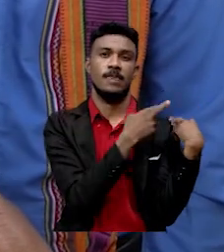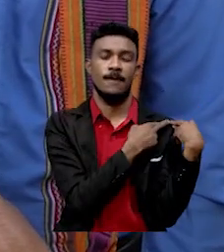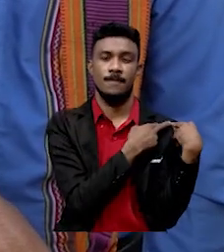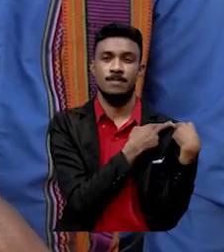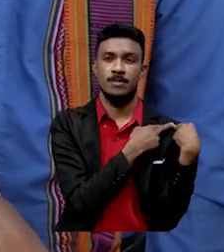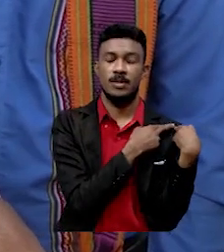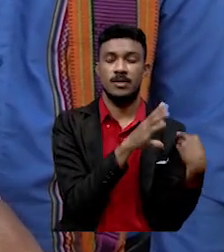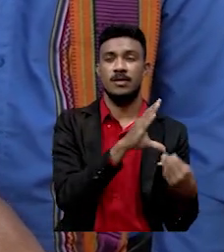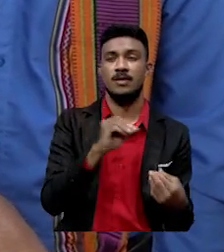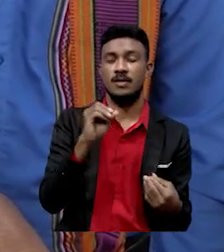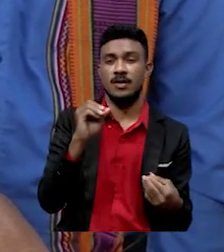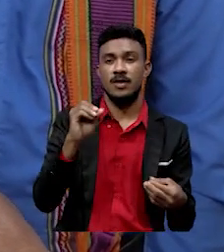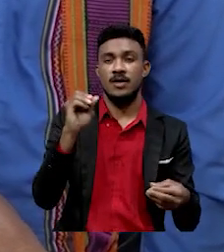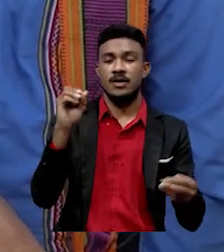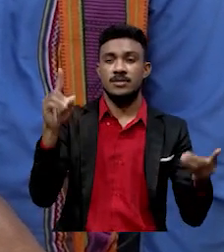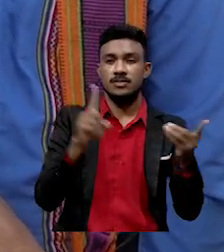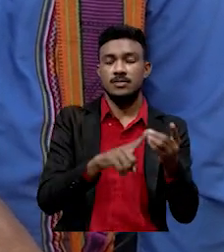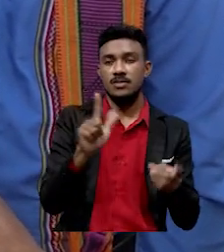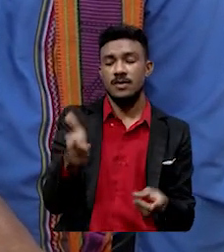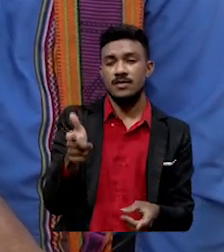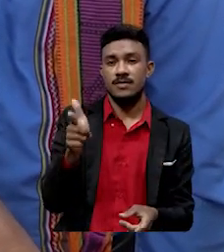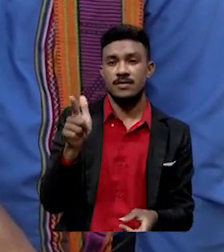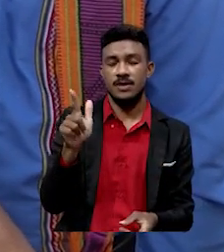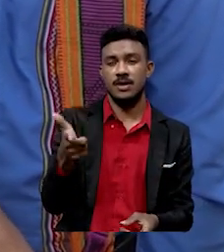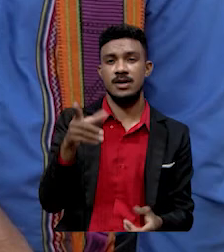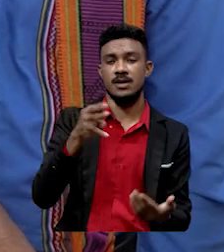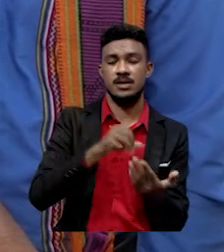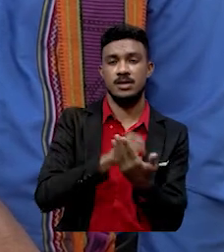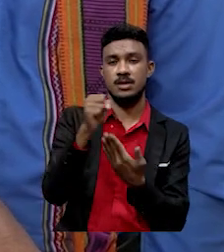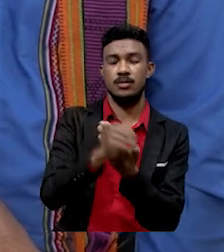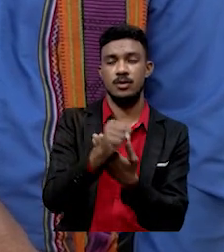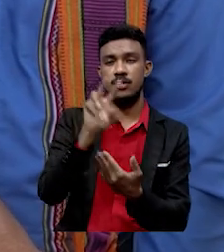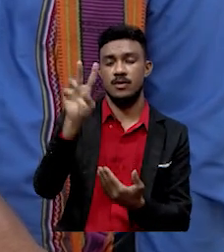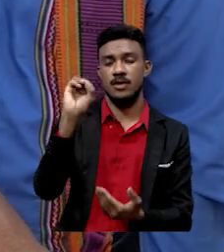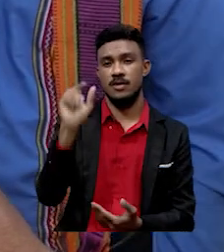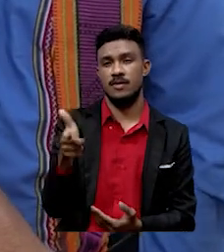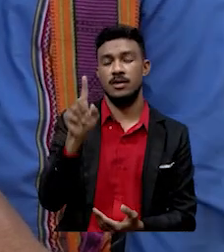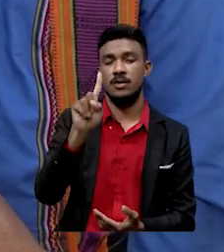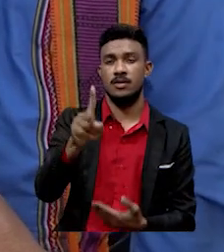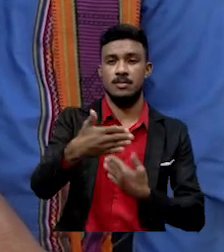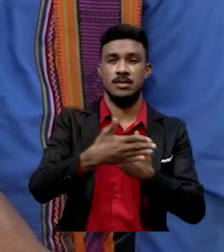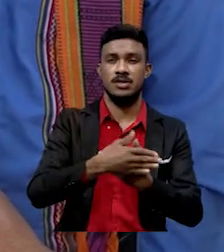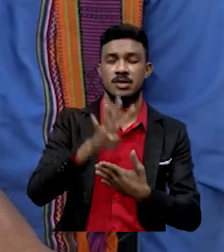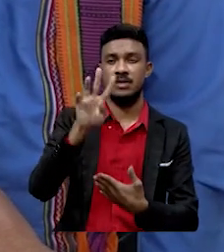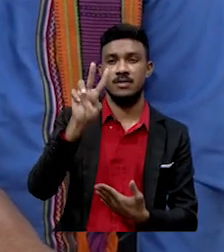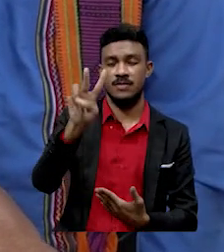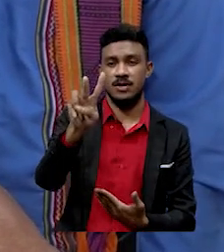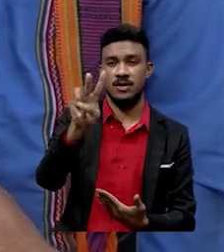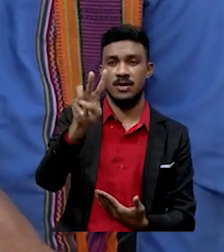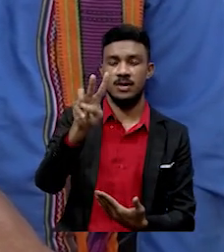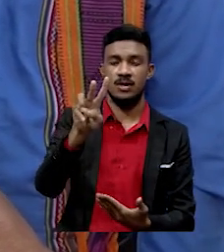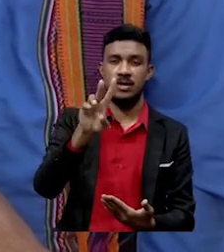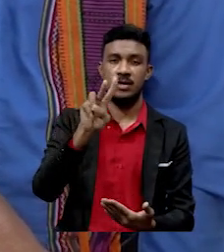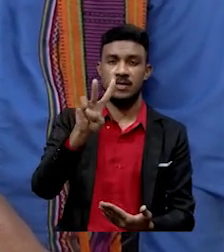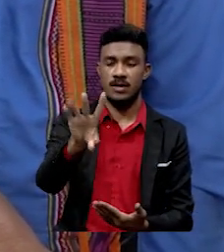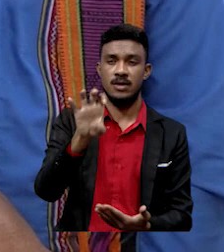de setembro 2021. Agora, a preocupação é que a comunidade seja de ambesse 20 talanos. E a comunidade